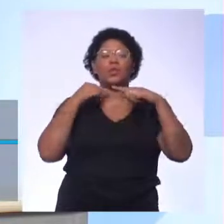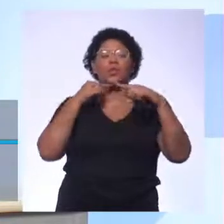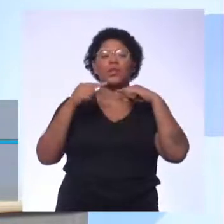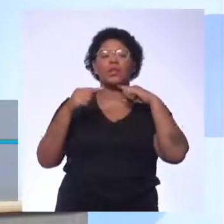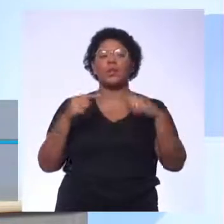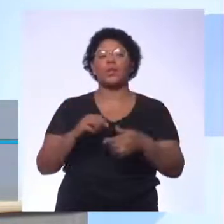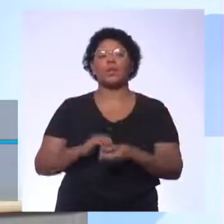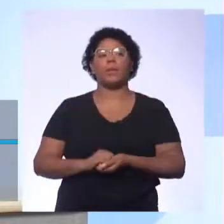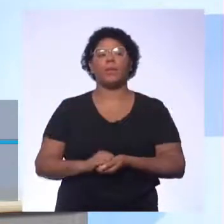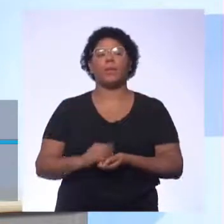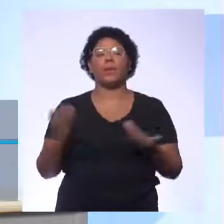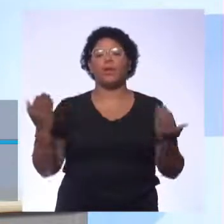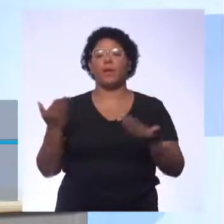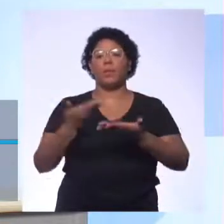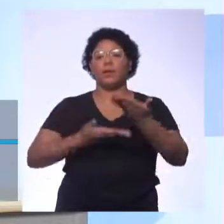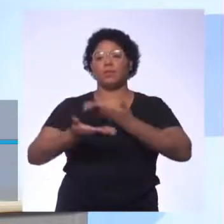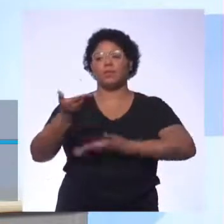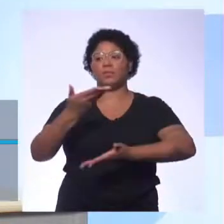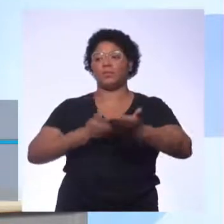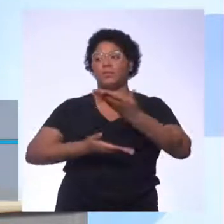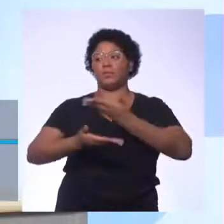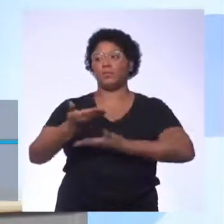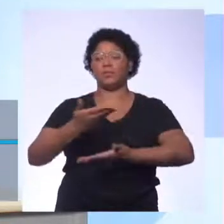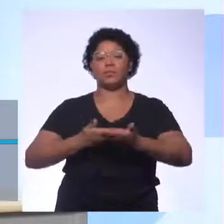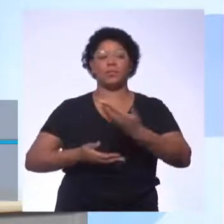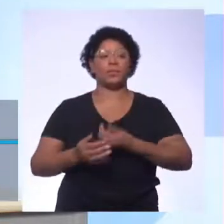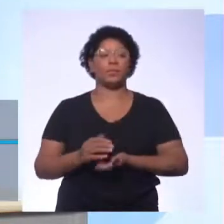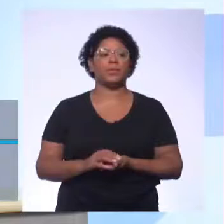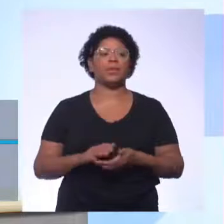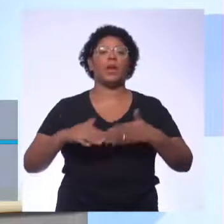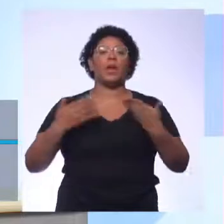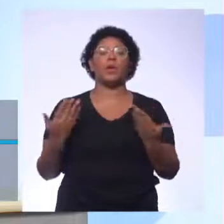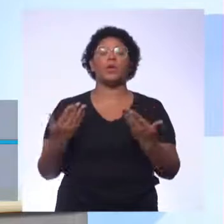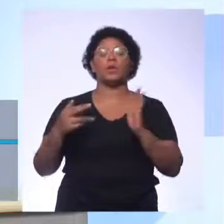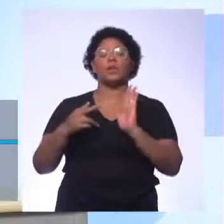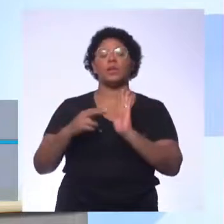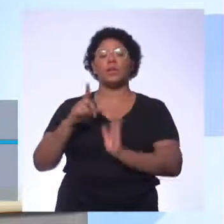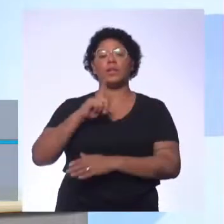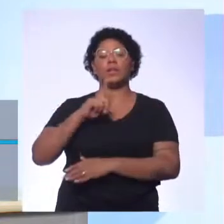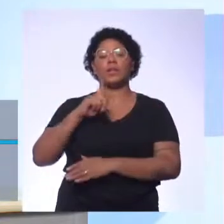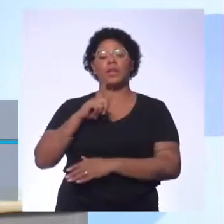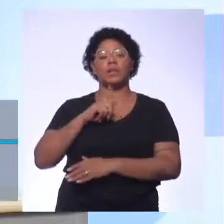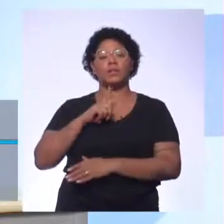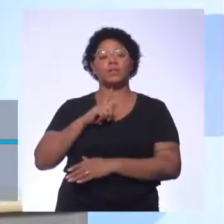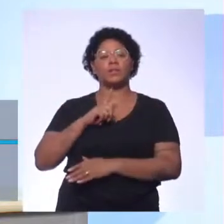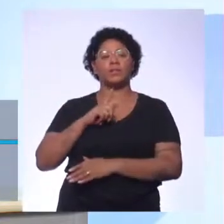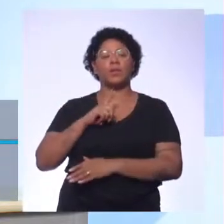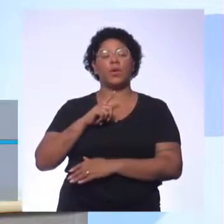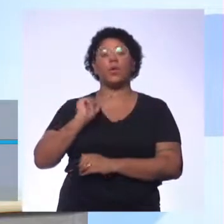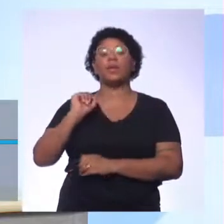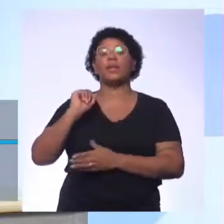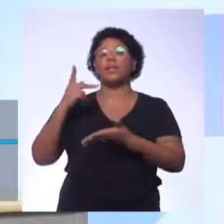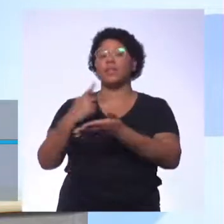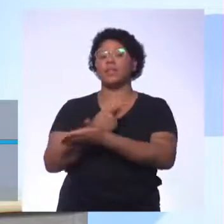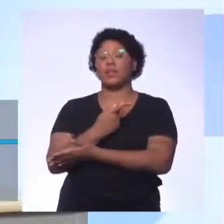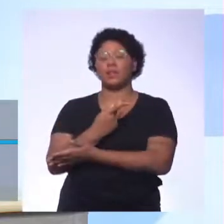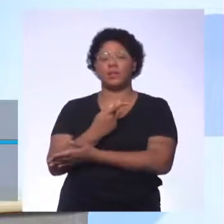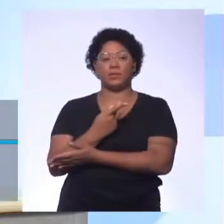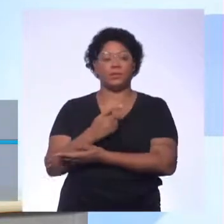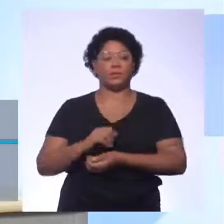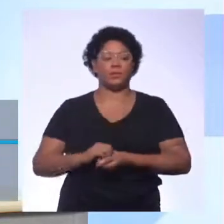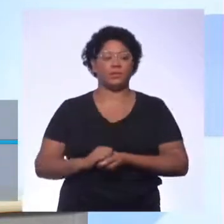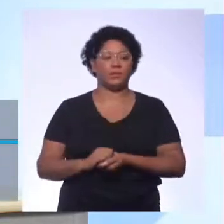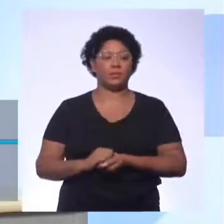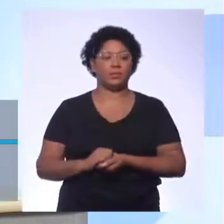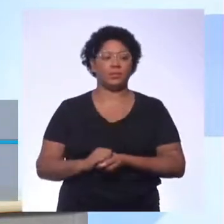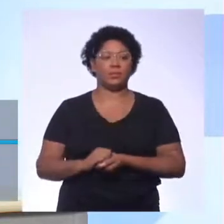para auxiliá-los, tá bom? E aí, o que nós temos aqui de ação que essa garota está fazendo, né?